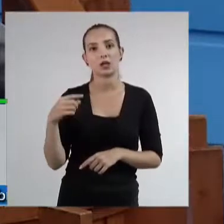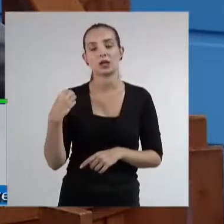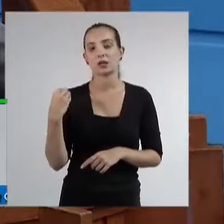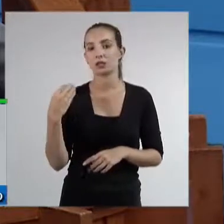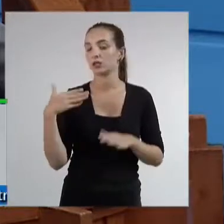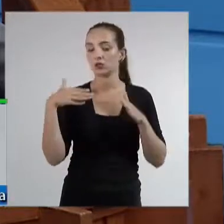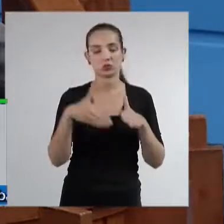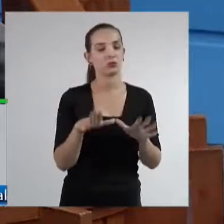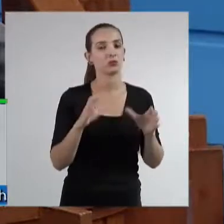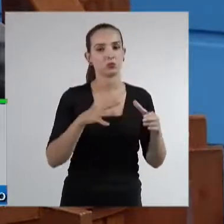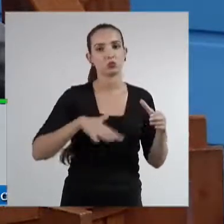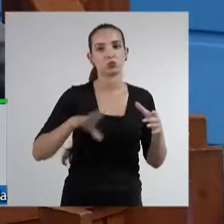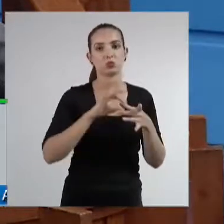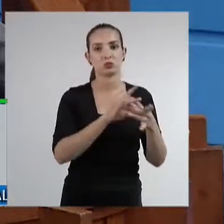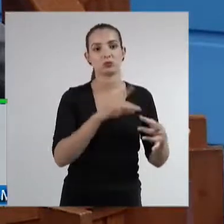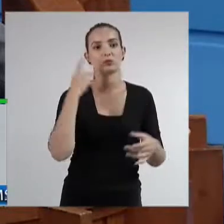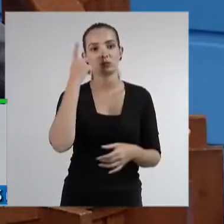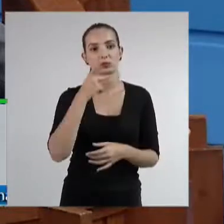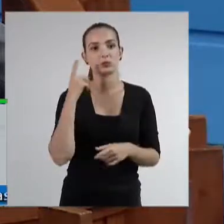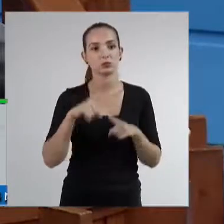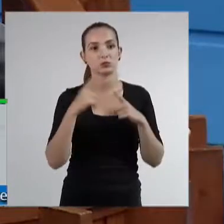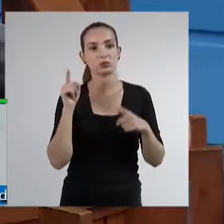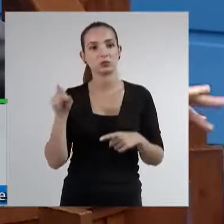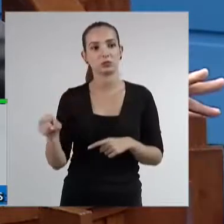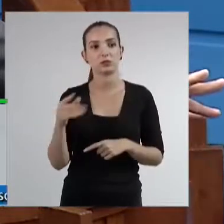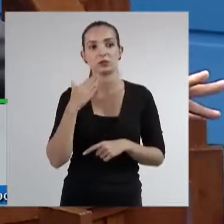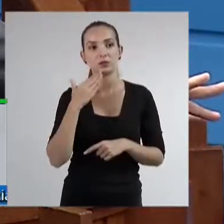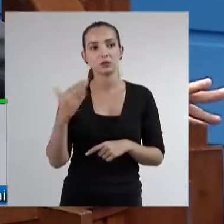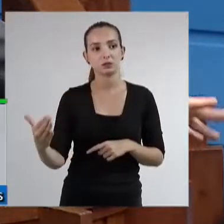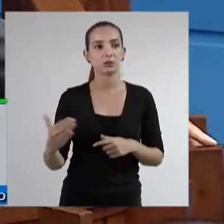nacional, solicitou lá